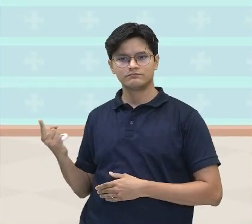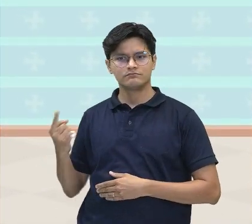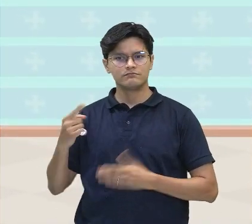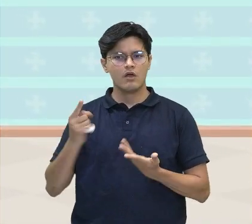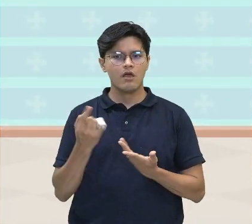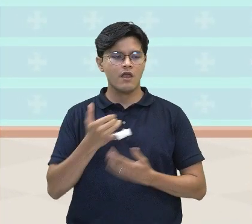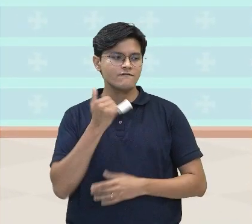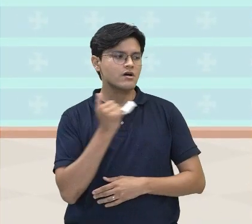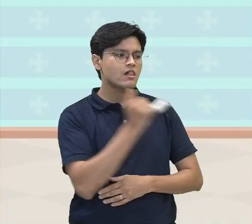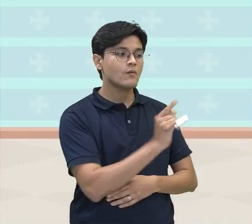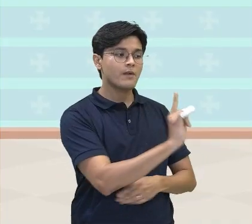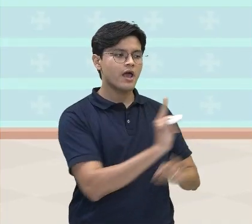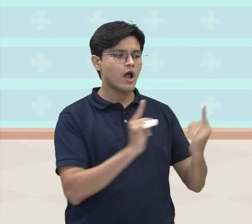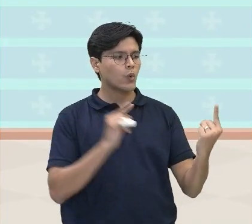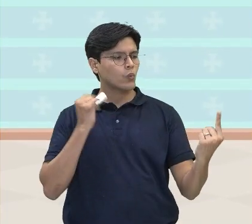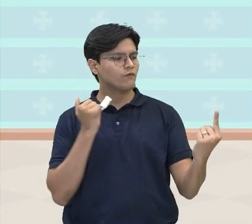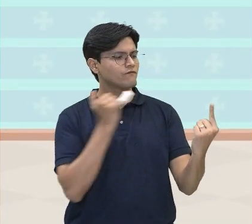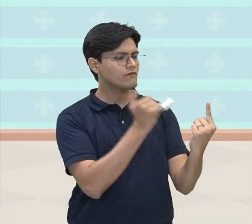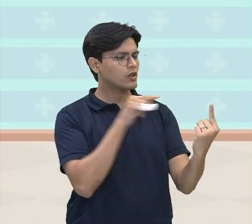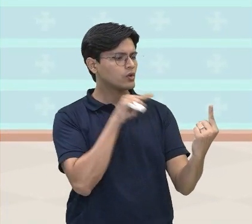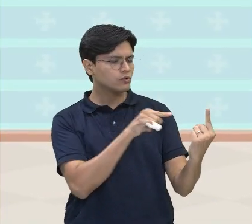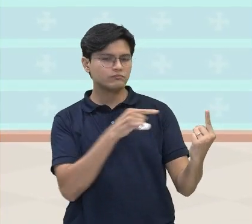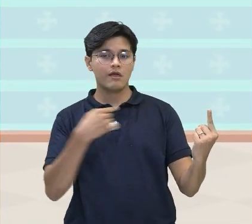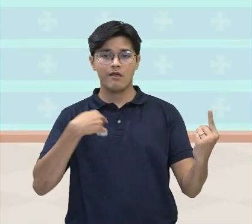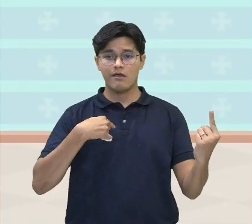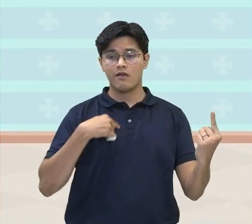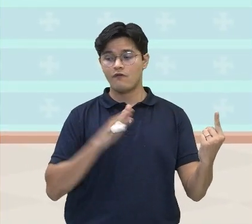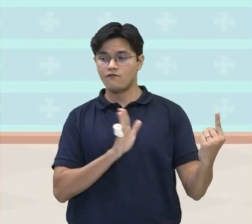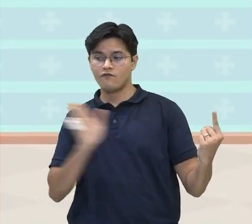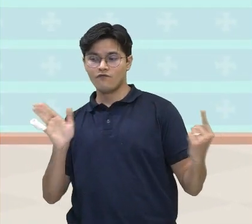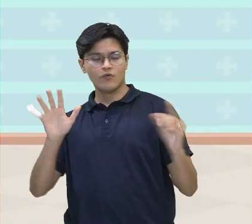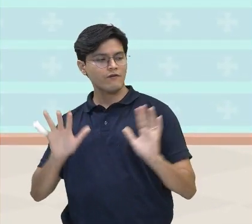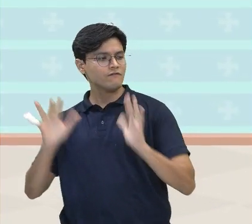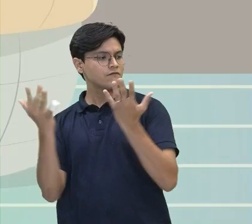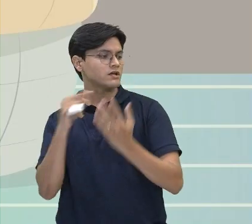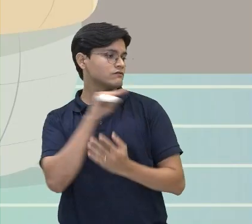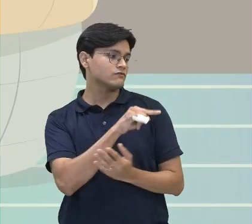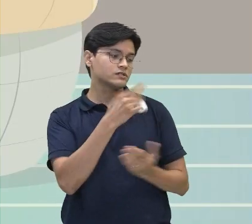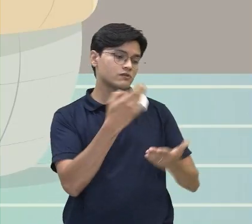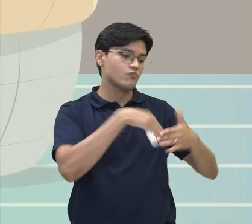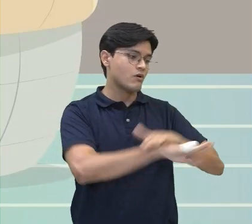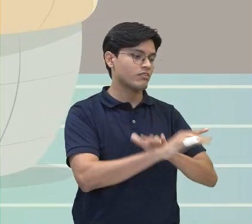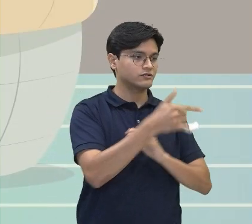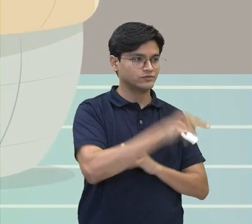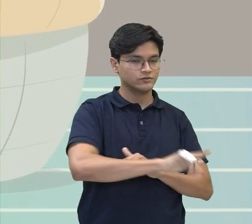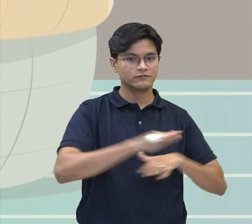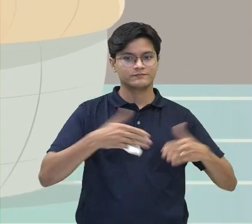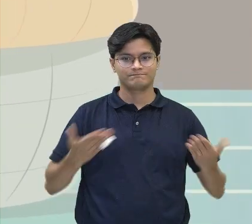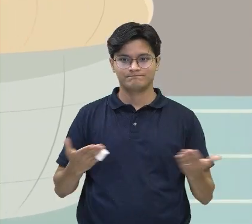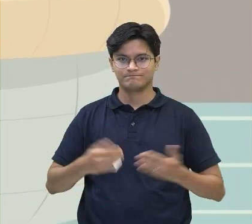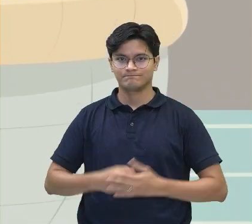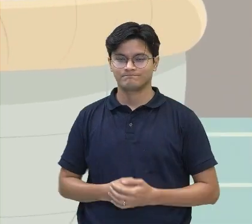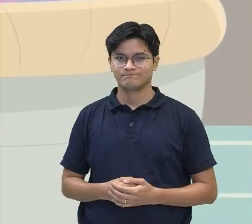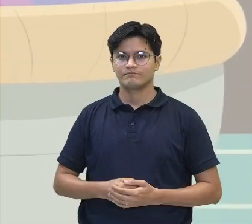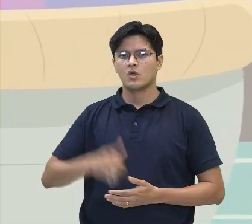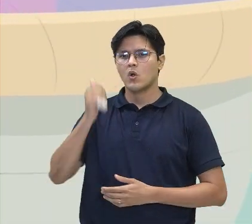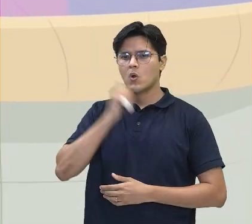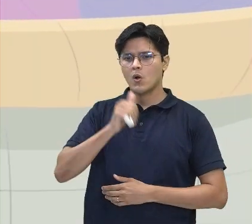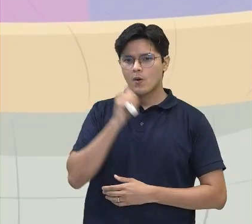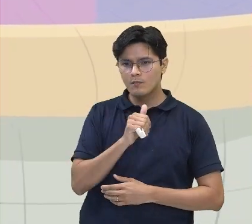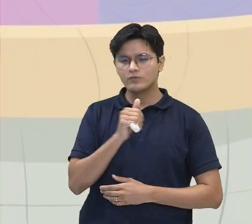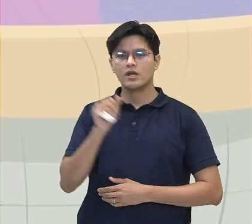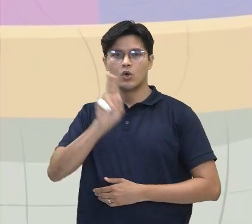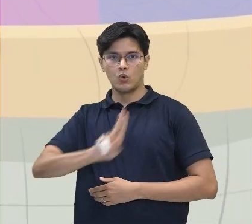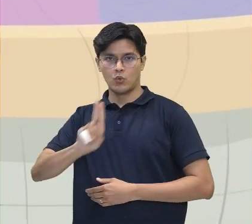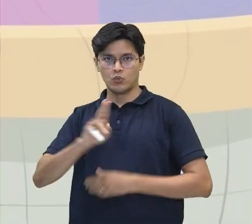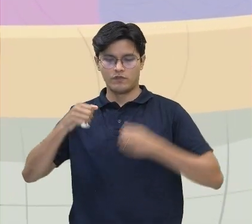do vestido da baronesa. E você, de volta à caixinha. Enquanto a baronesa pega o seu vestido para